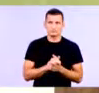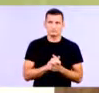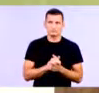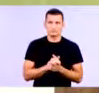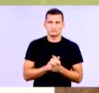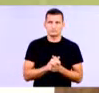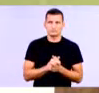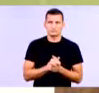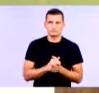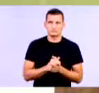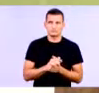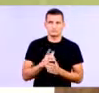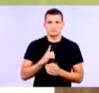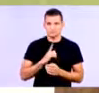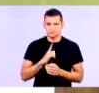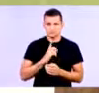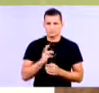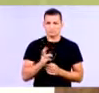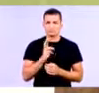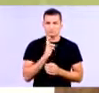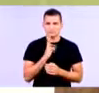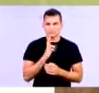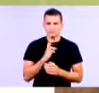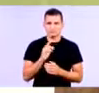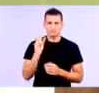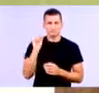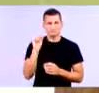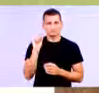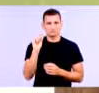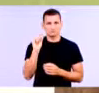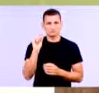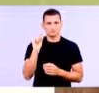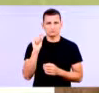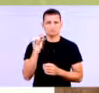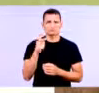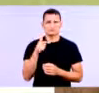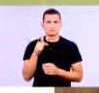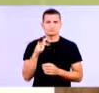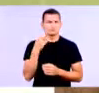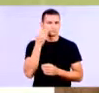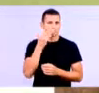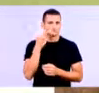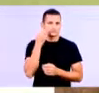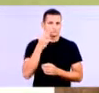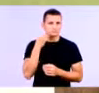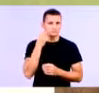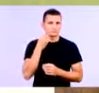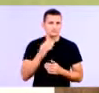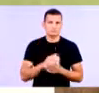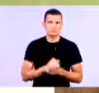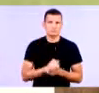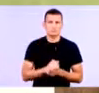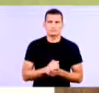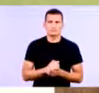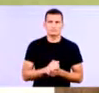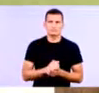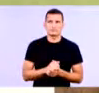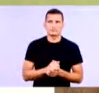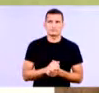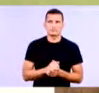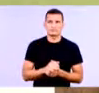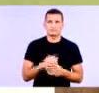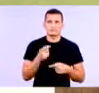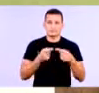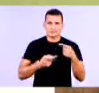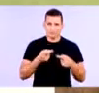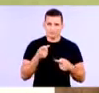E aí tivemos a resposta de que poucos que não tiveram essa experiência. E aí vem a palavra aqui, né, política